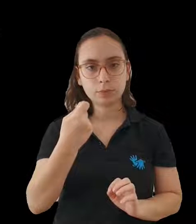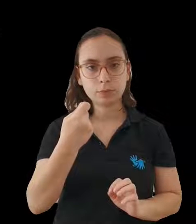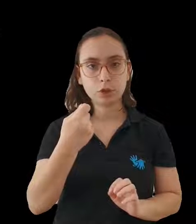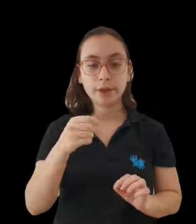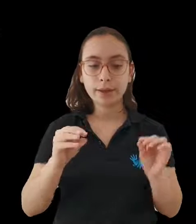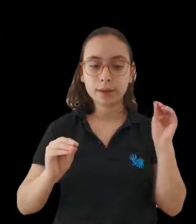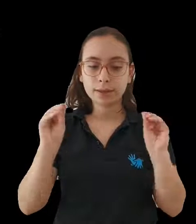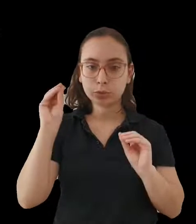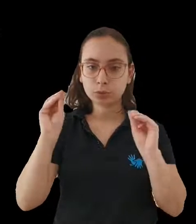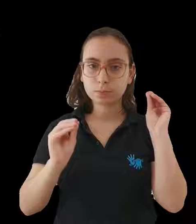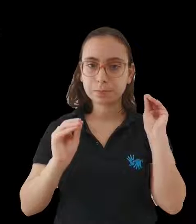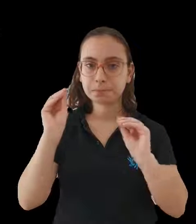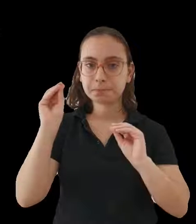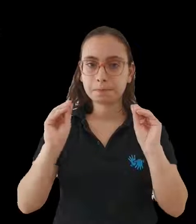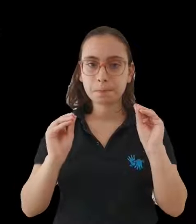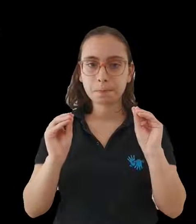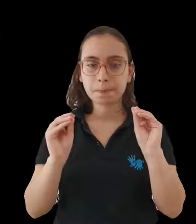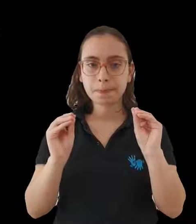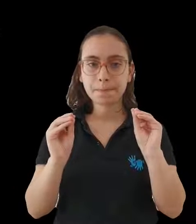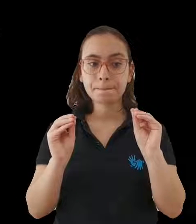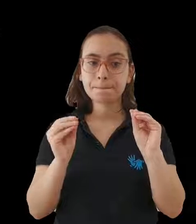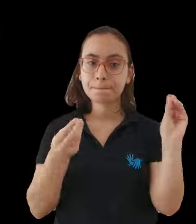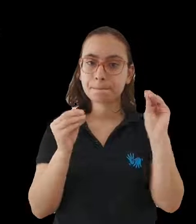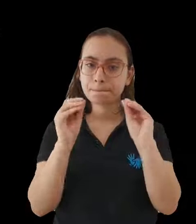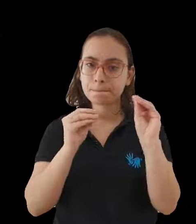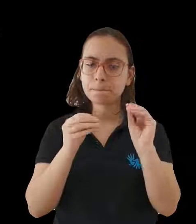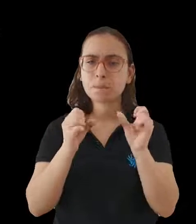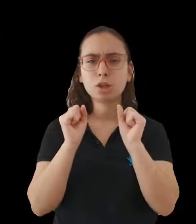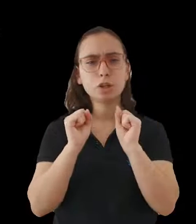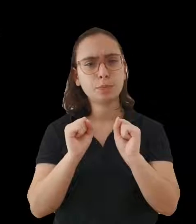bracinhos. O bracinho, ele pode ser